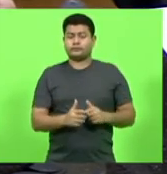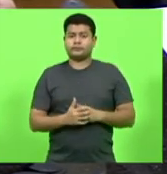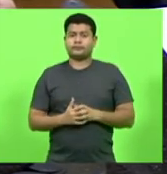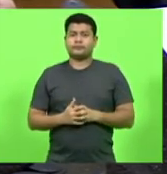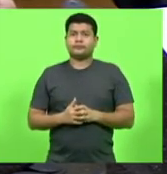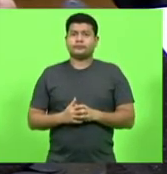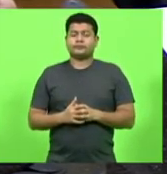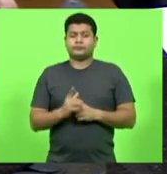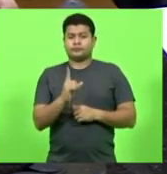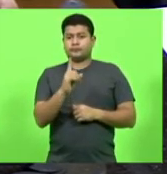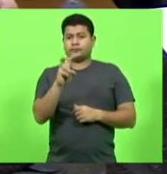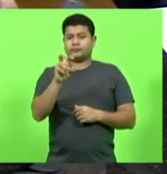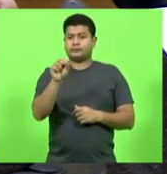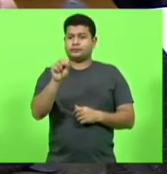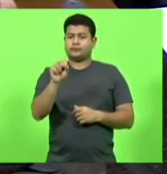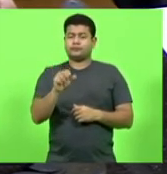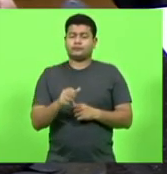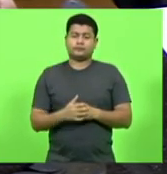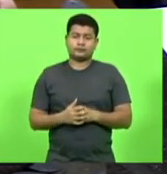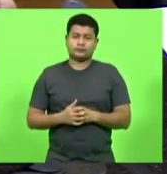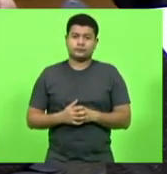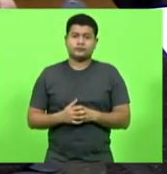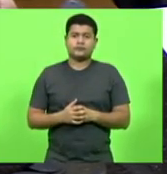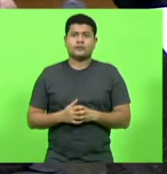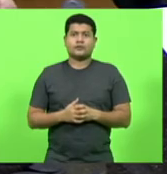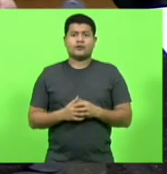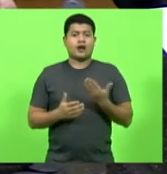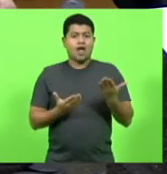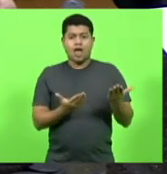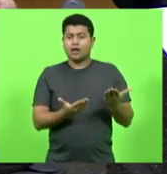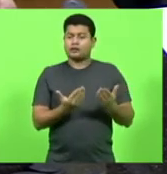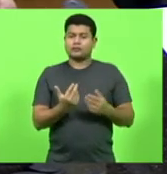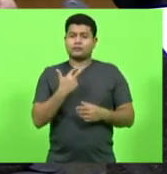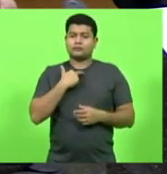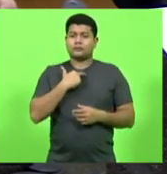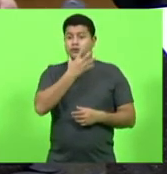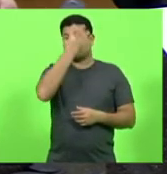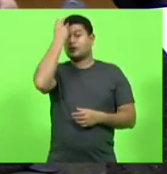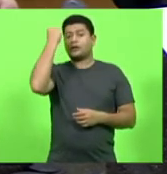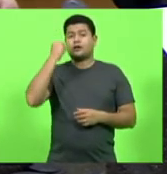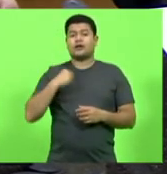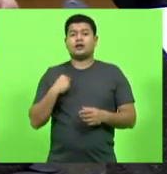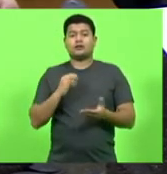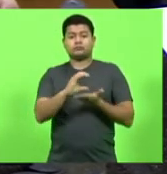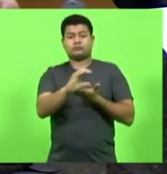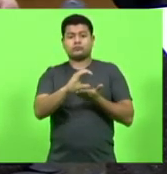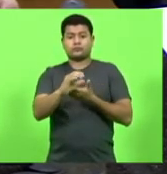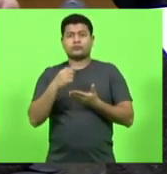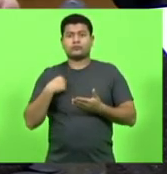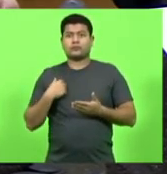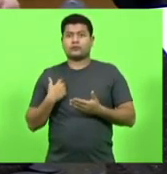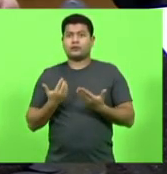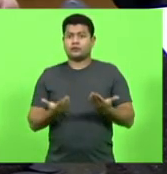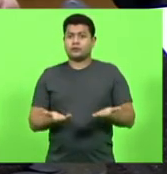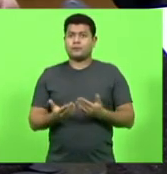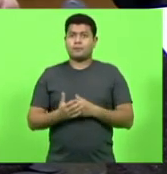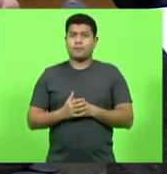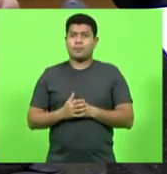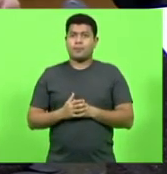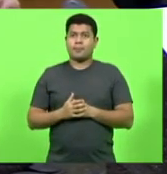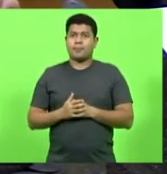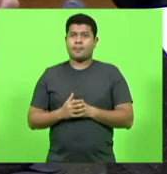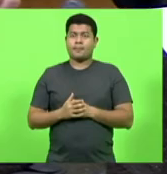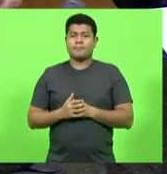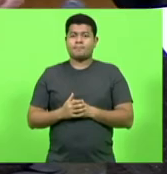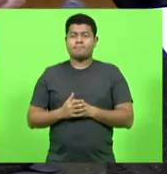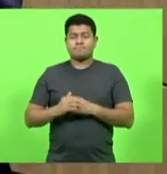15 segundos, deputado. Que não esqueça de fazer os investimentos nas rodovias estaduais que aqui citei. Tinha direito mais 5, mas um 15 segundos é o suficiente. Deixo